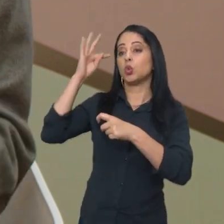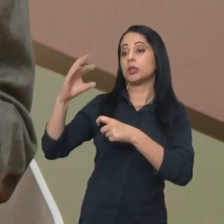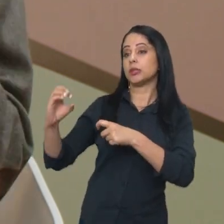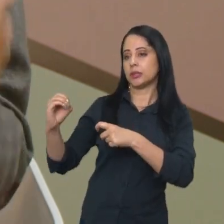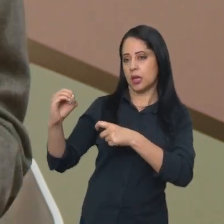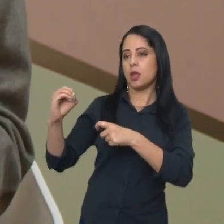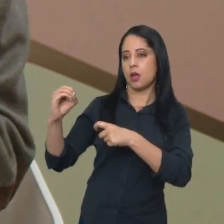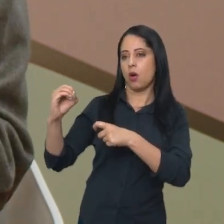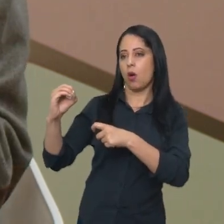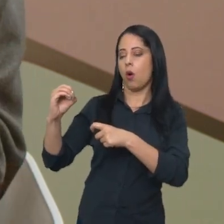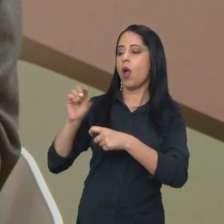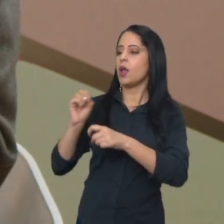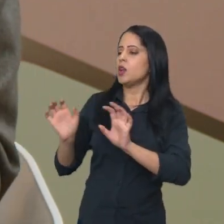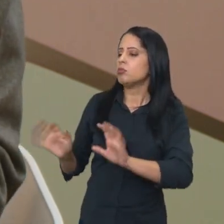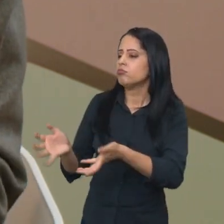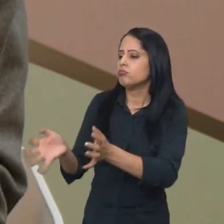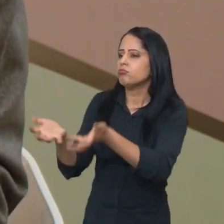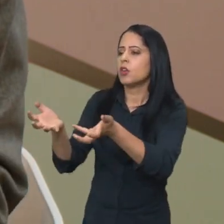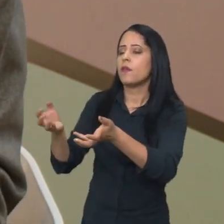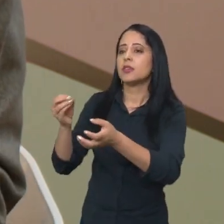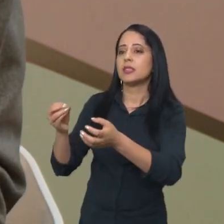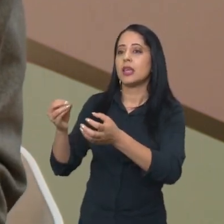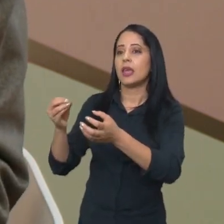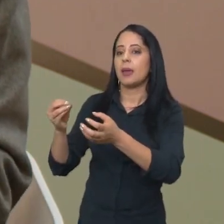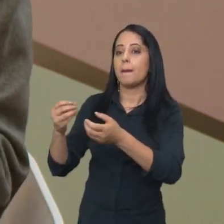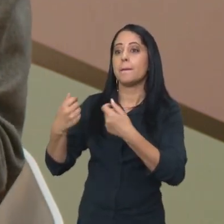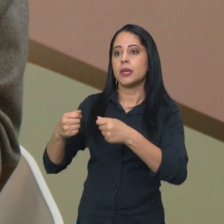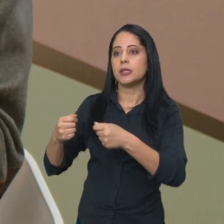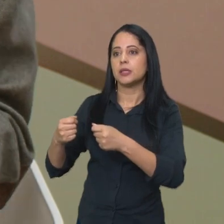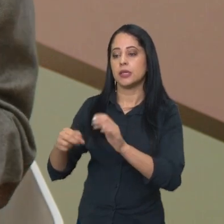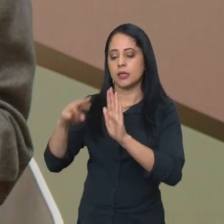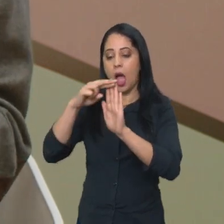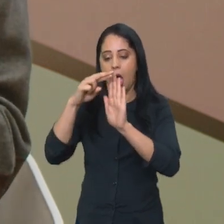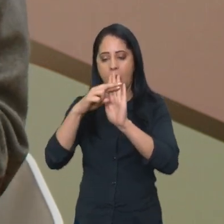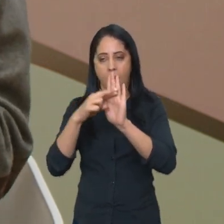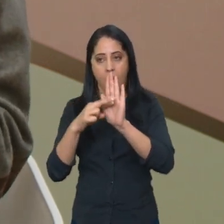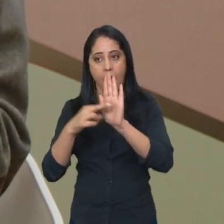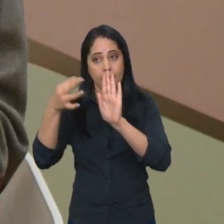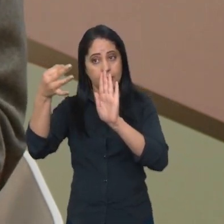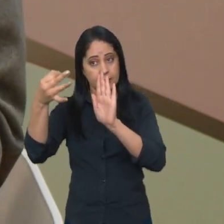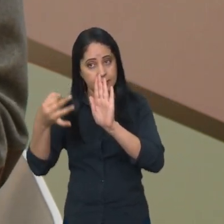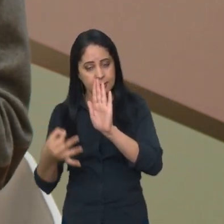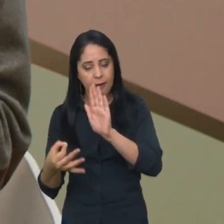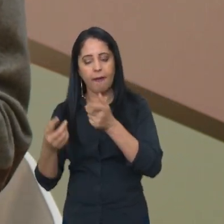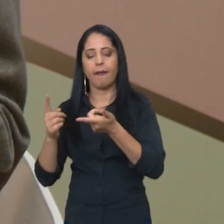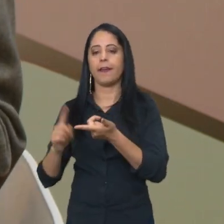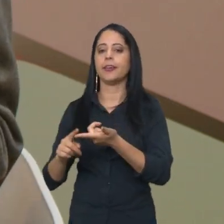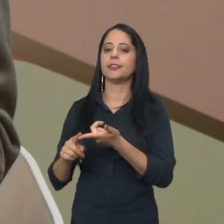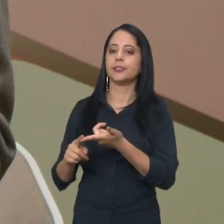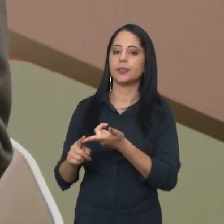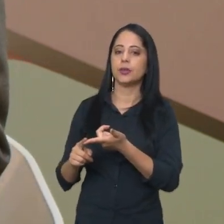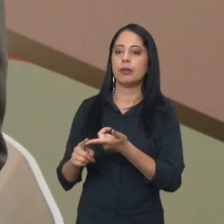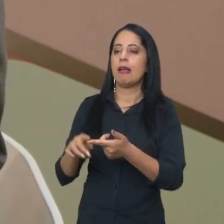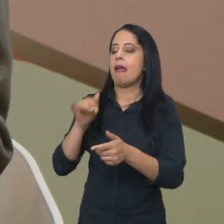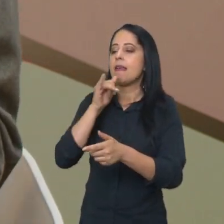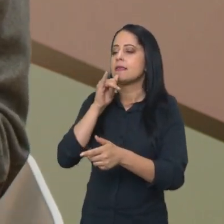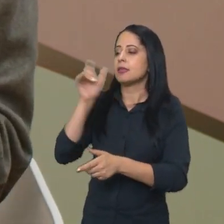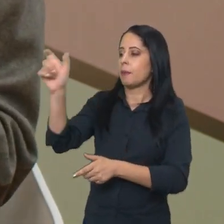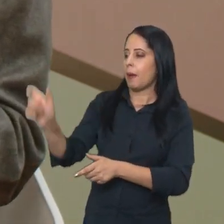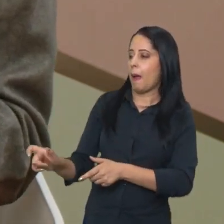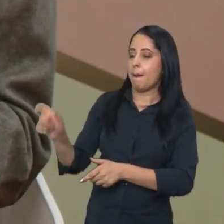é estimulação cognitiva, reorientação de rotinas, fazer um bem danado ao paciente. O